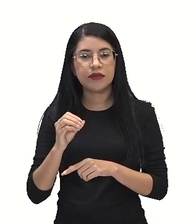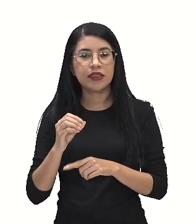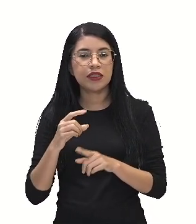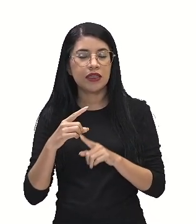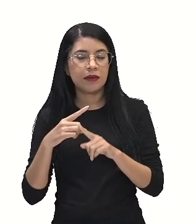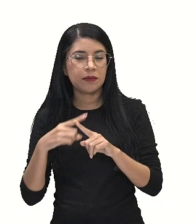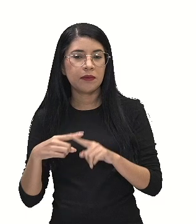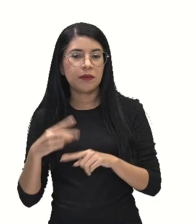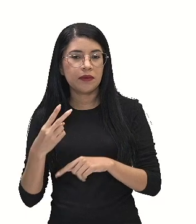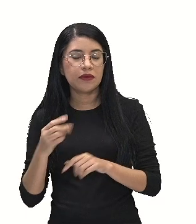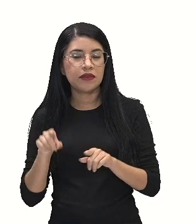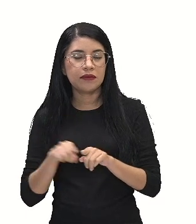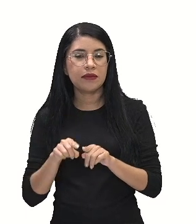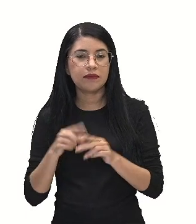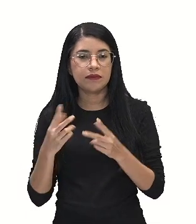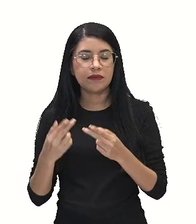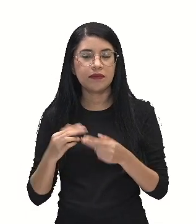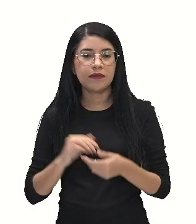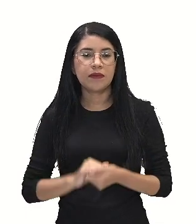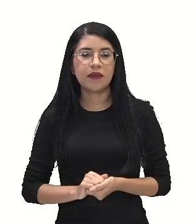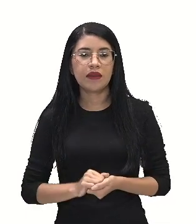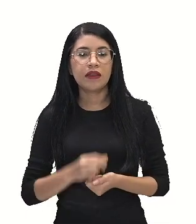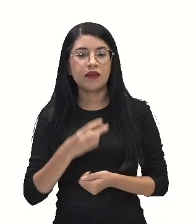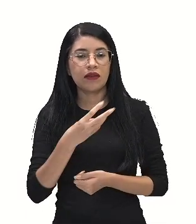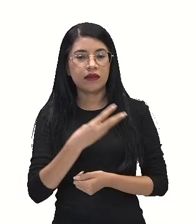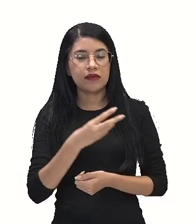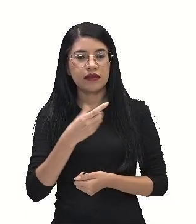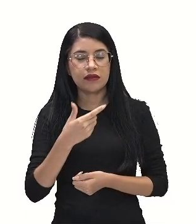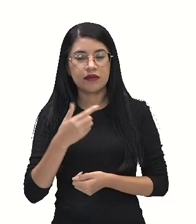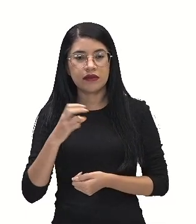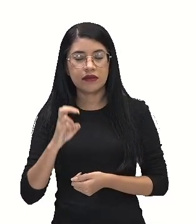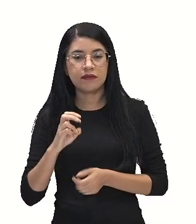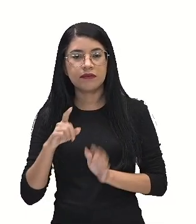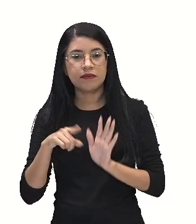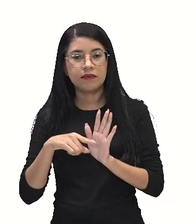No caso aqui, 150, né?